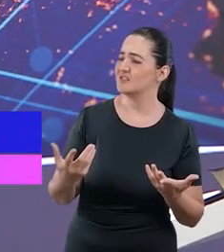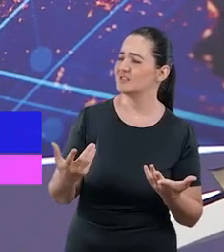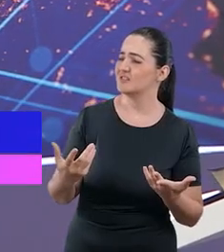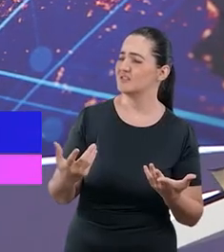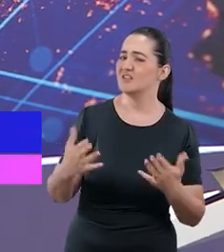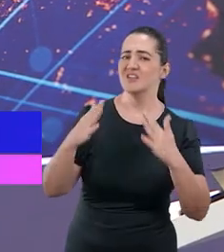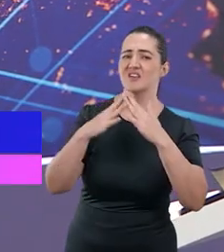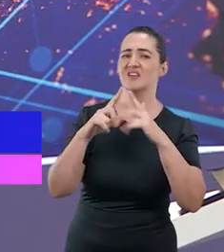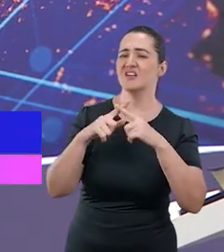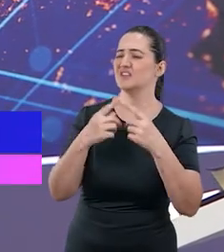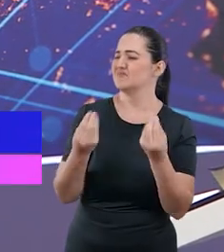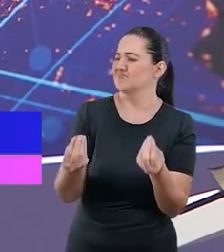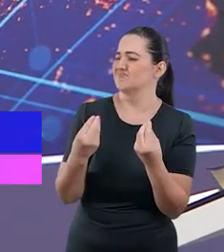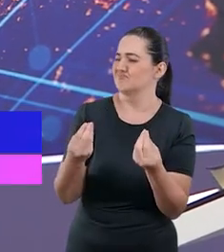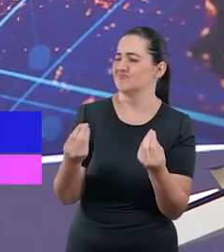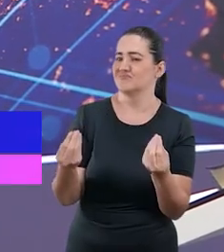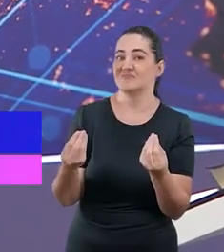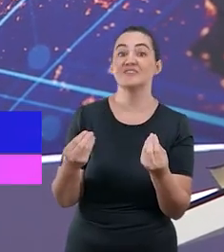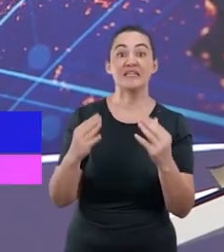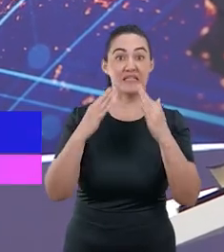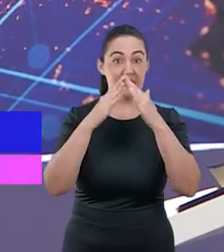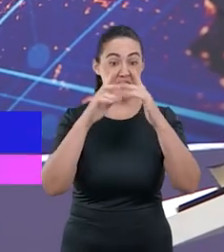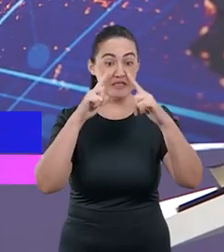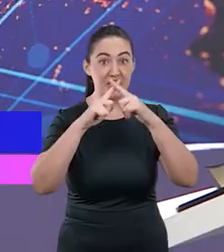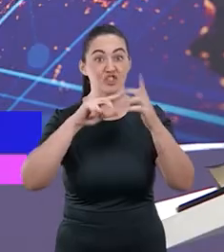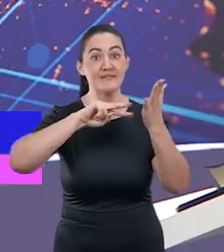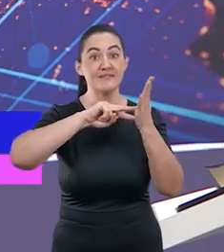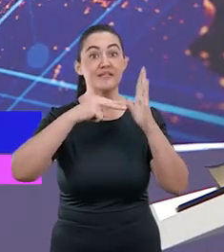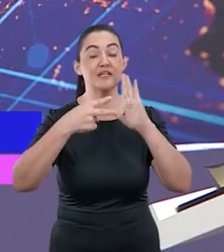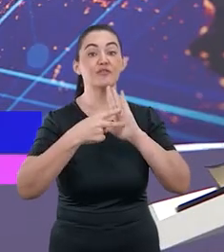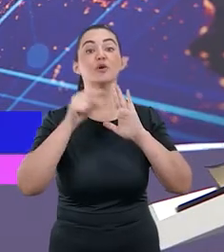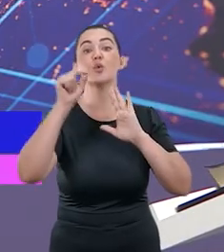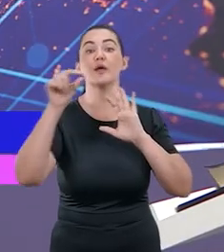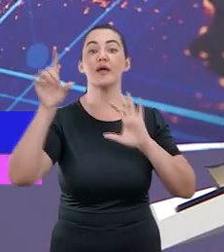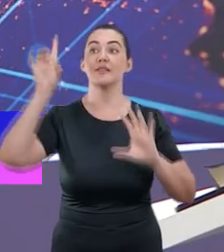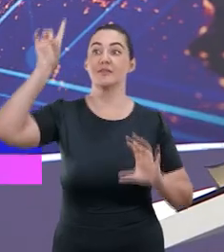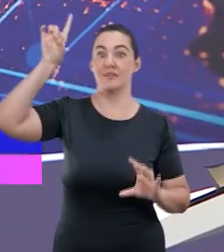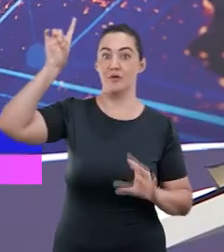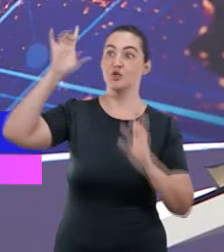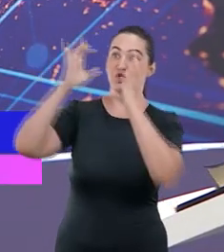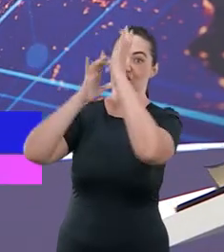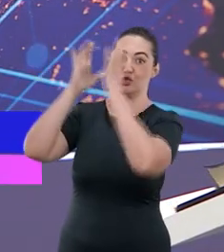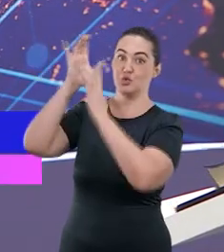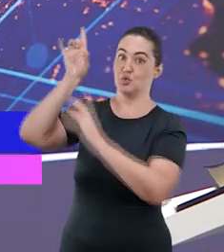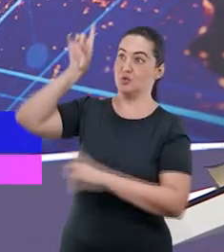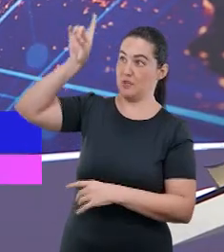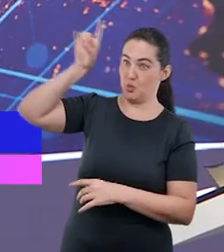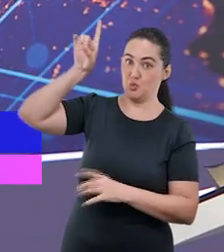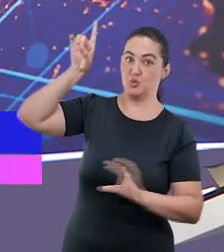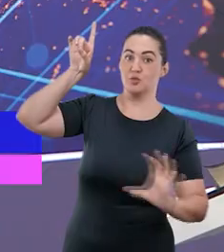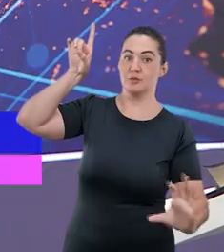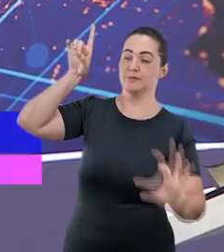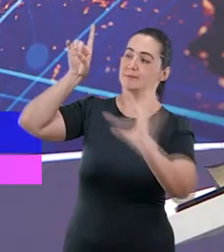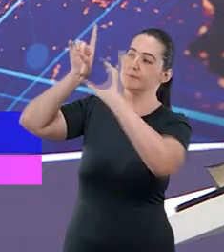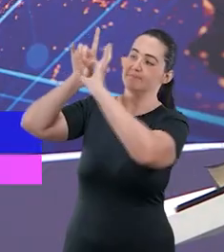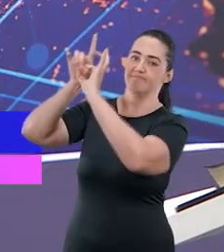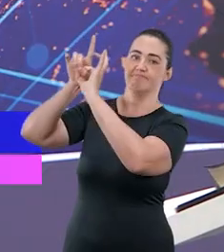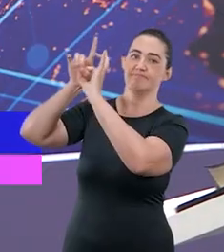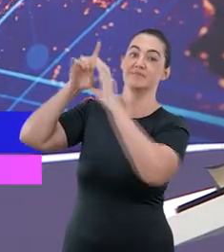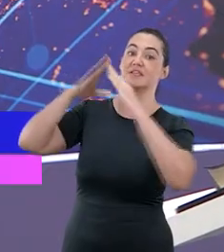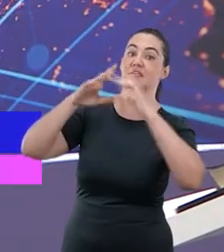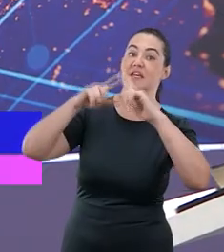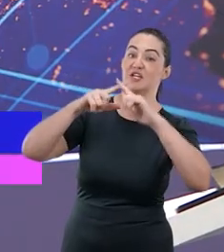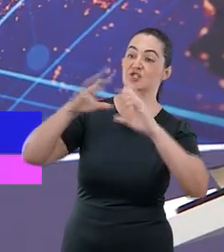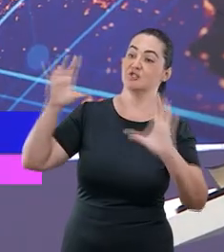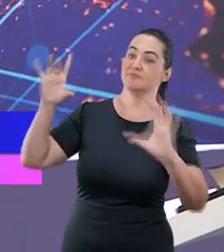igreja? A igreja é o corpo de Cristo na terra. A igreja, ela é o encontro dos filhos e